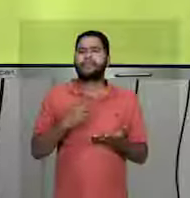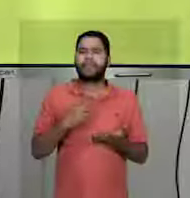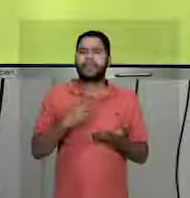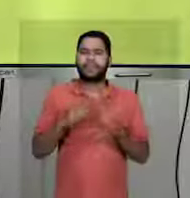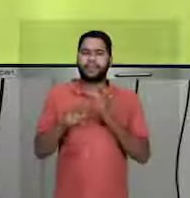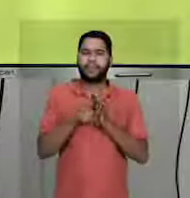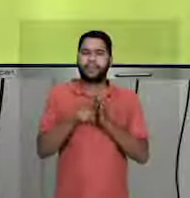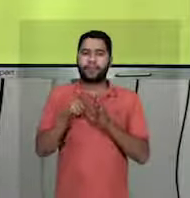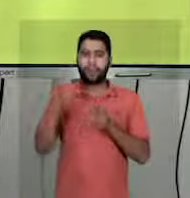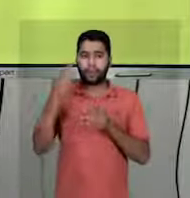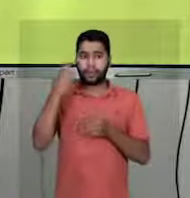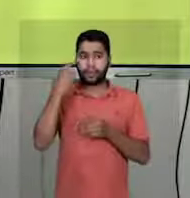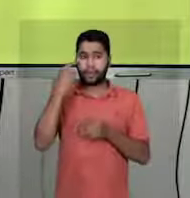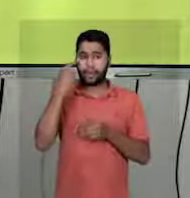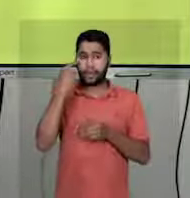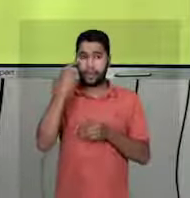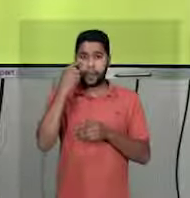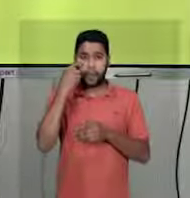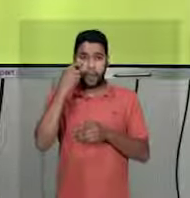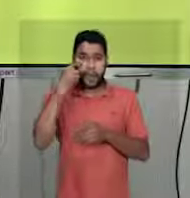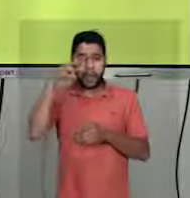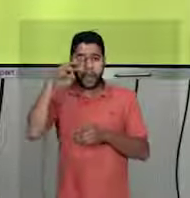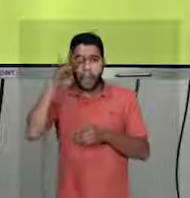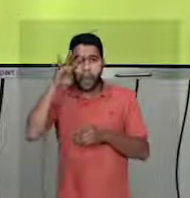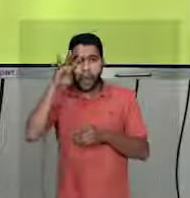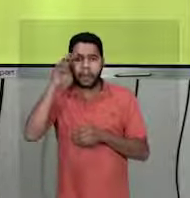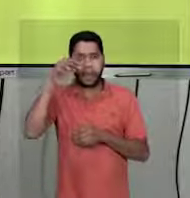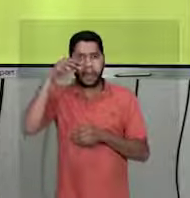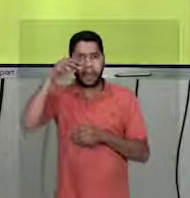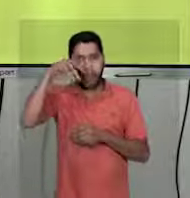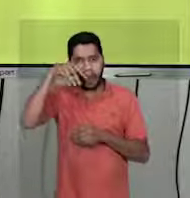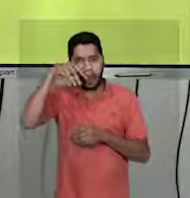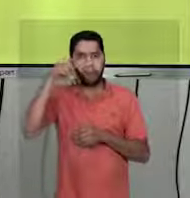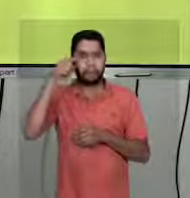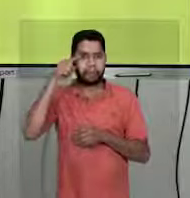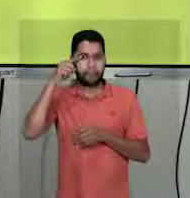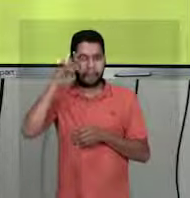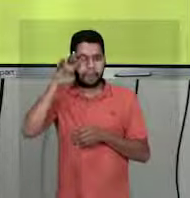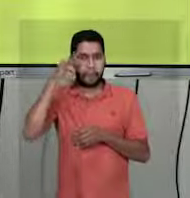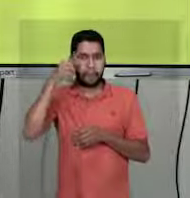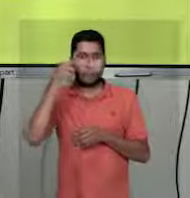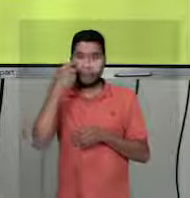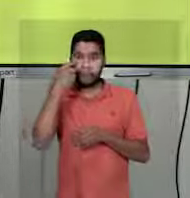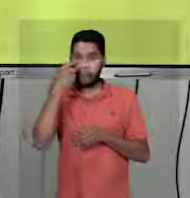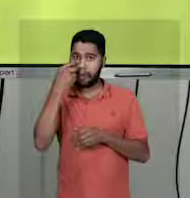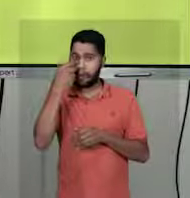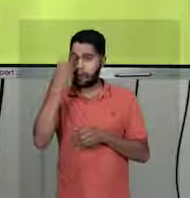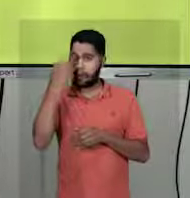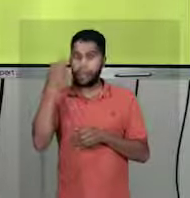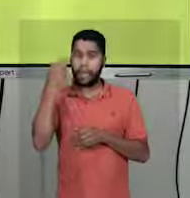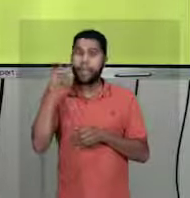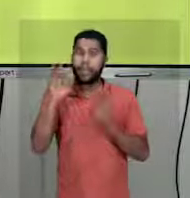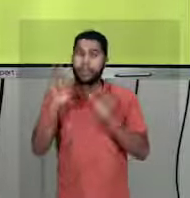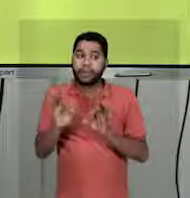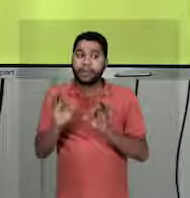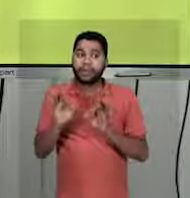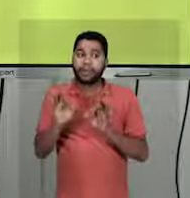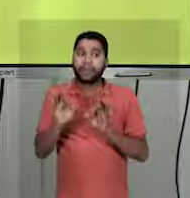do cílio, né, dos pelinhos aqui da pálpebra, né, e exatamente